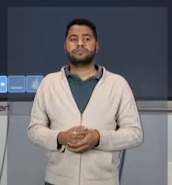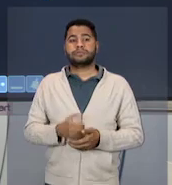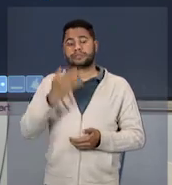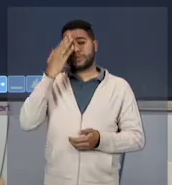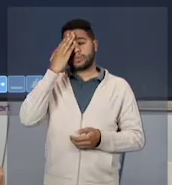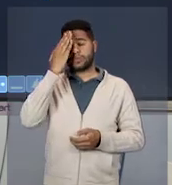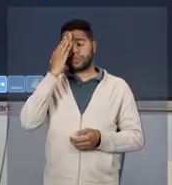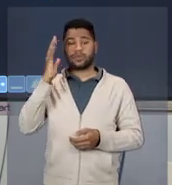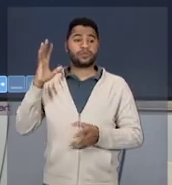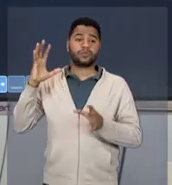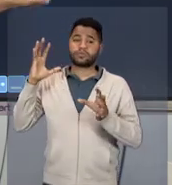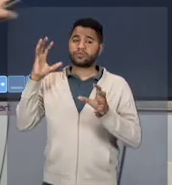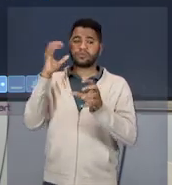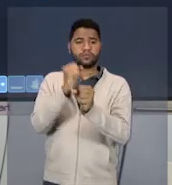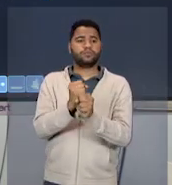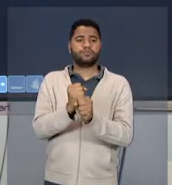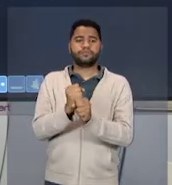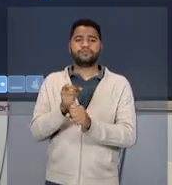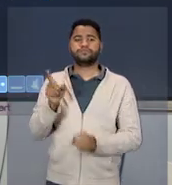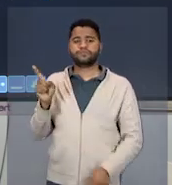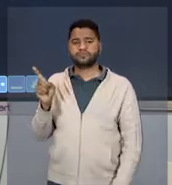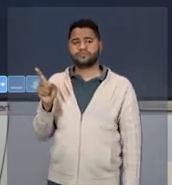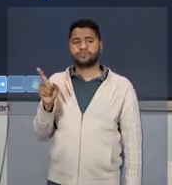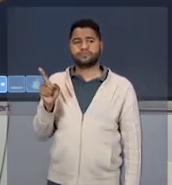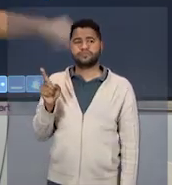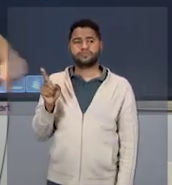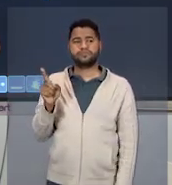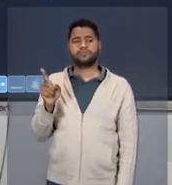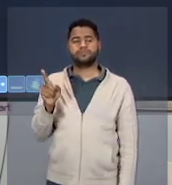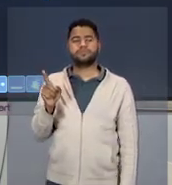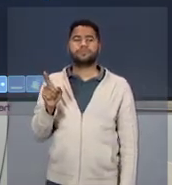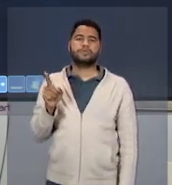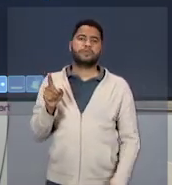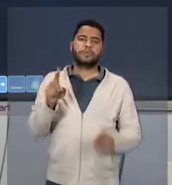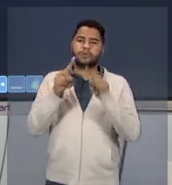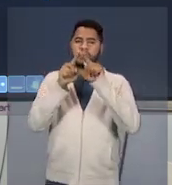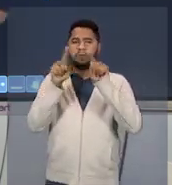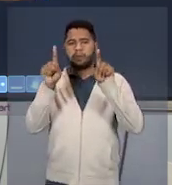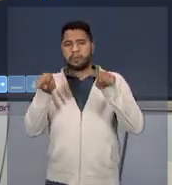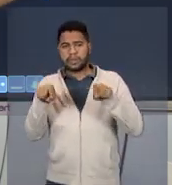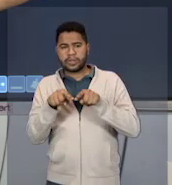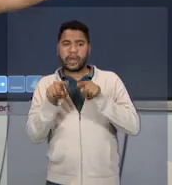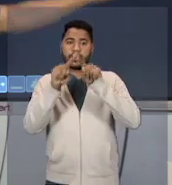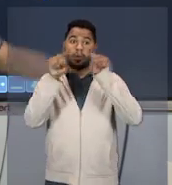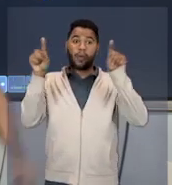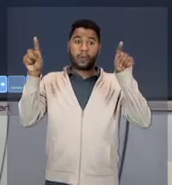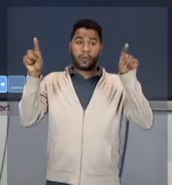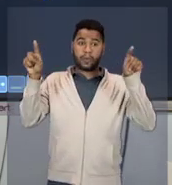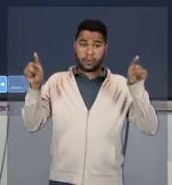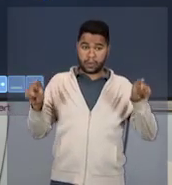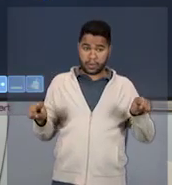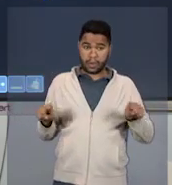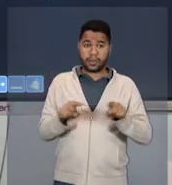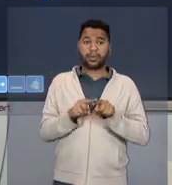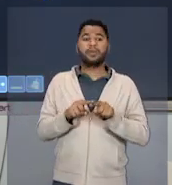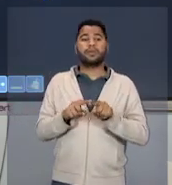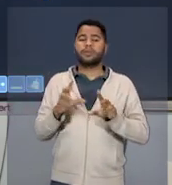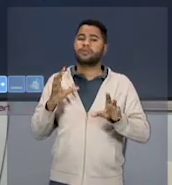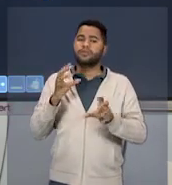toda figura, né, nesse formato aqui de retângulo ou no formato de quadrado, a soma dará